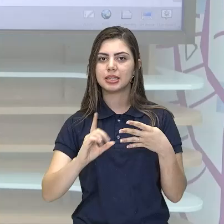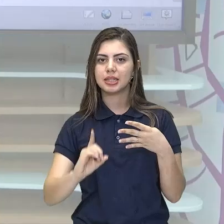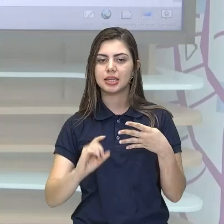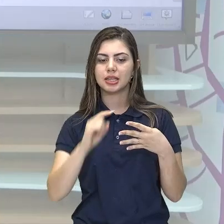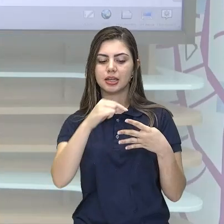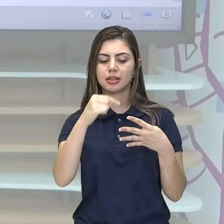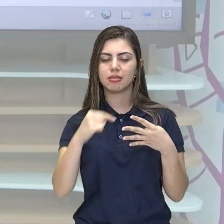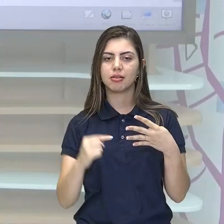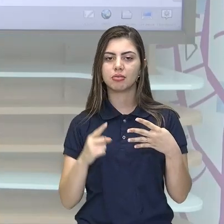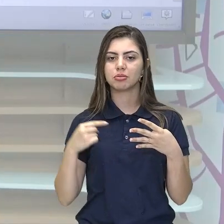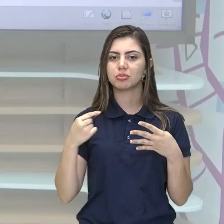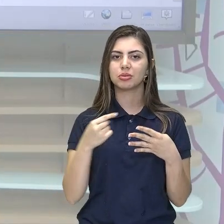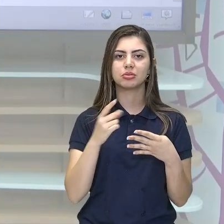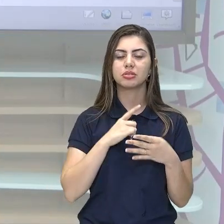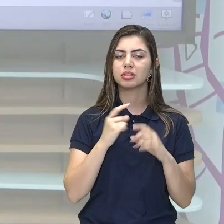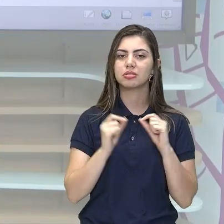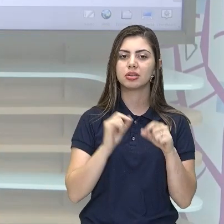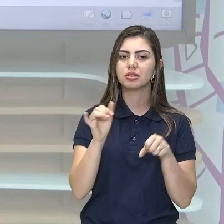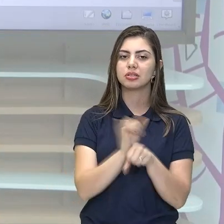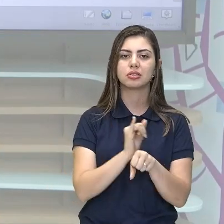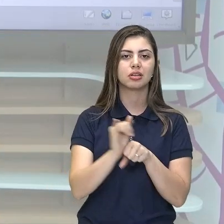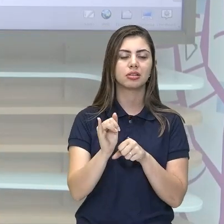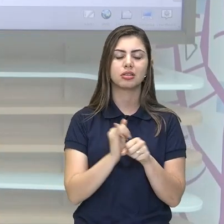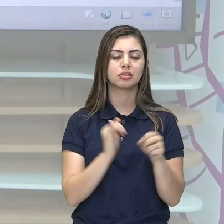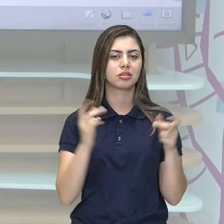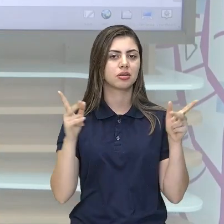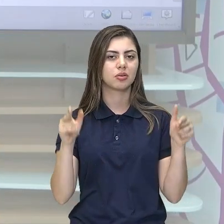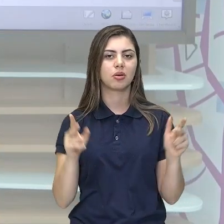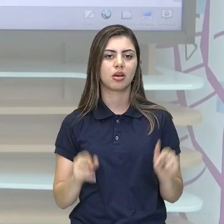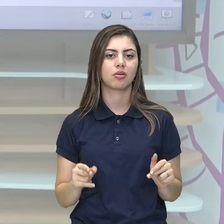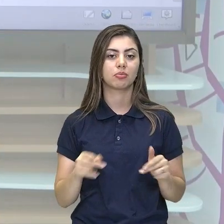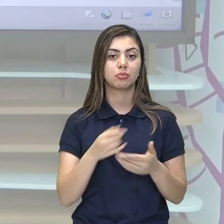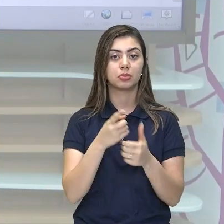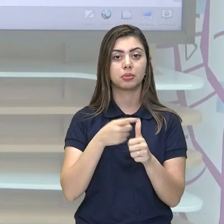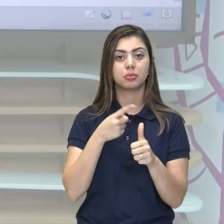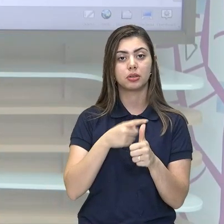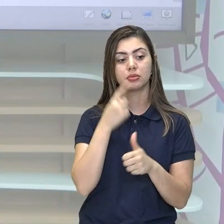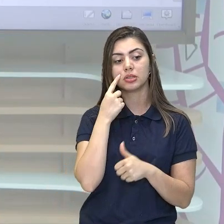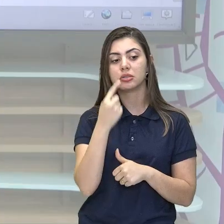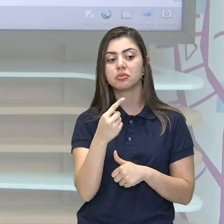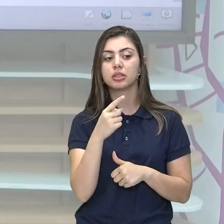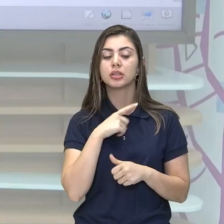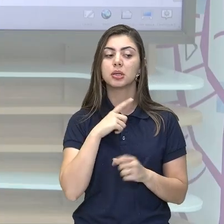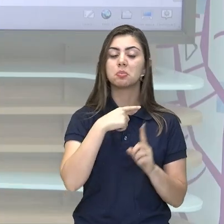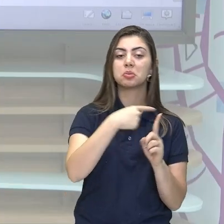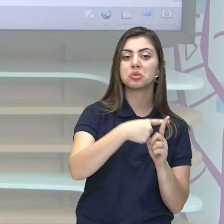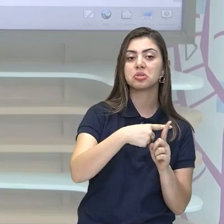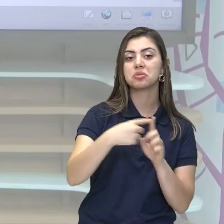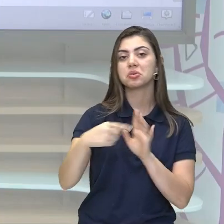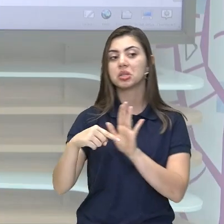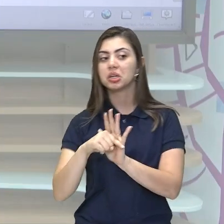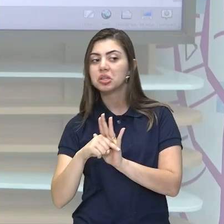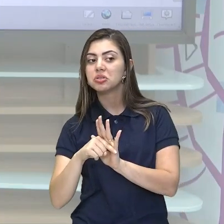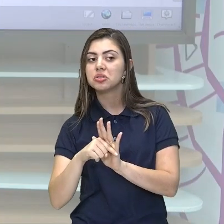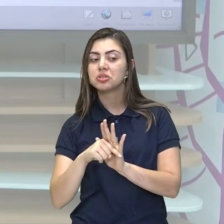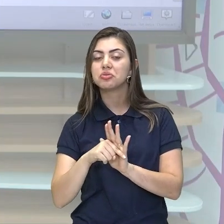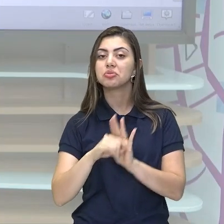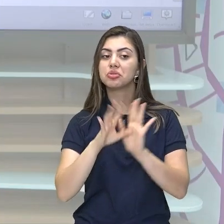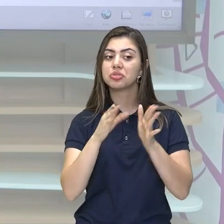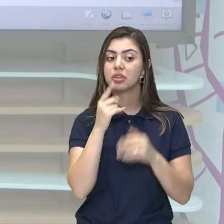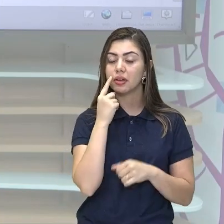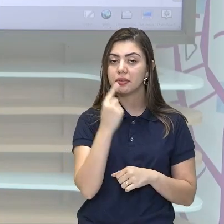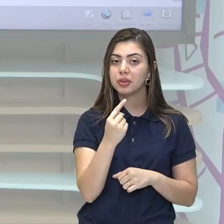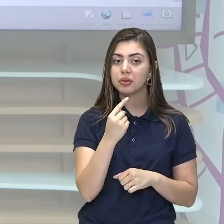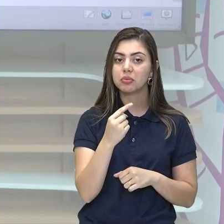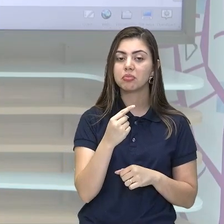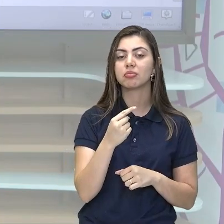resolver exatamente do mesmo jeito. Você vai ver ali quais são os sinais dos seus números. Ok? Já viu ali que